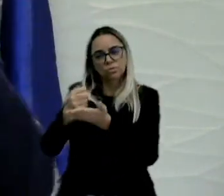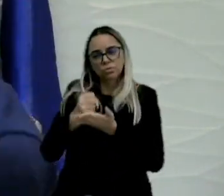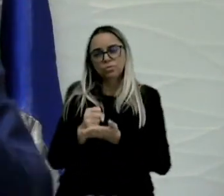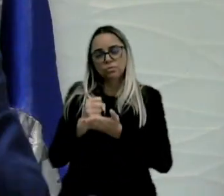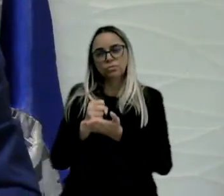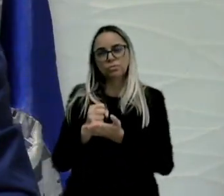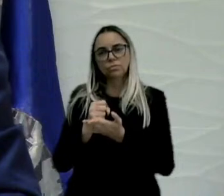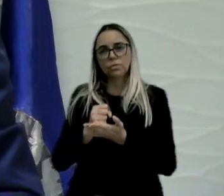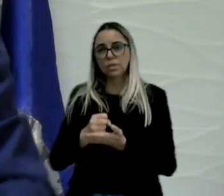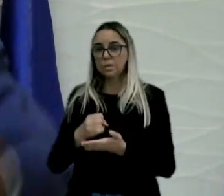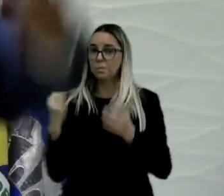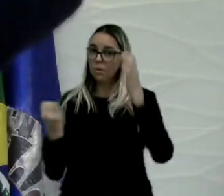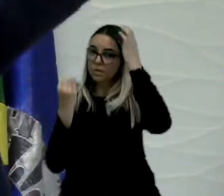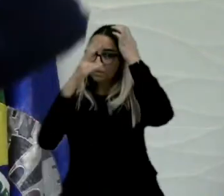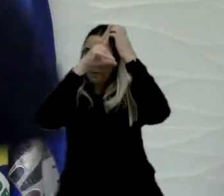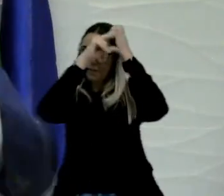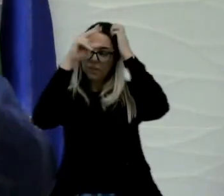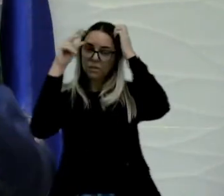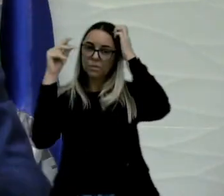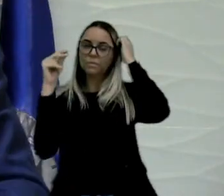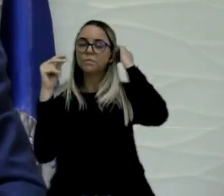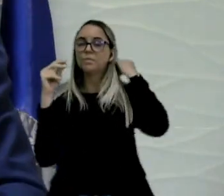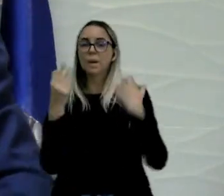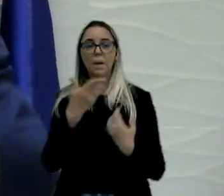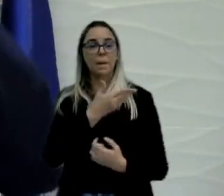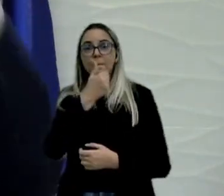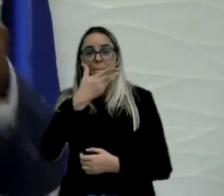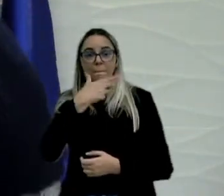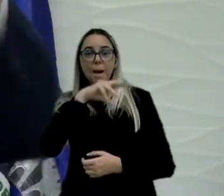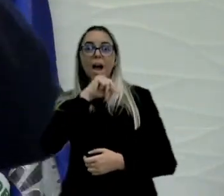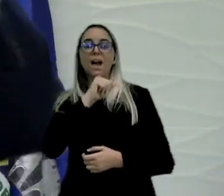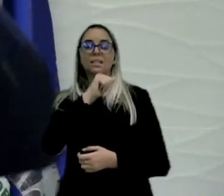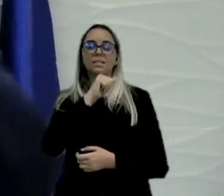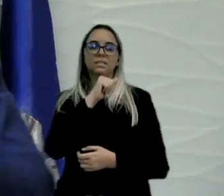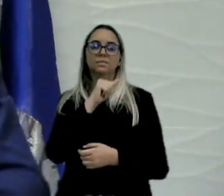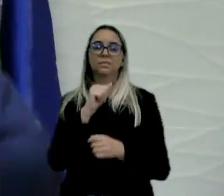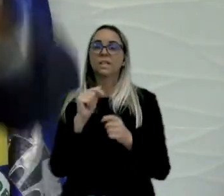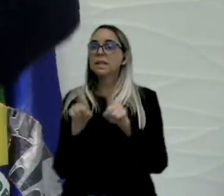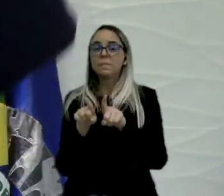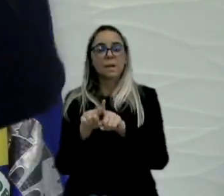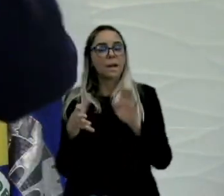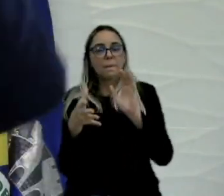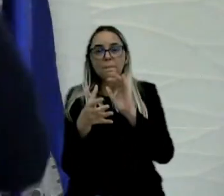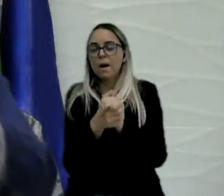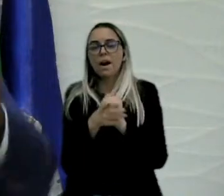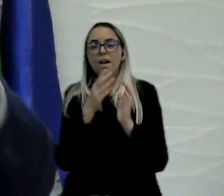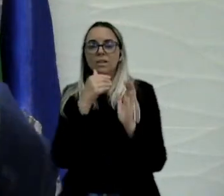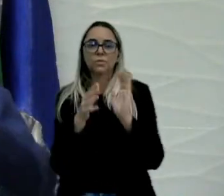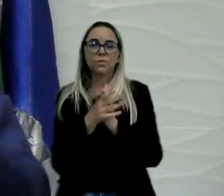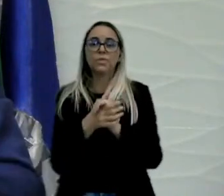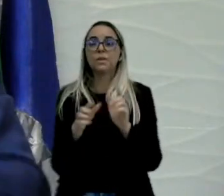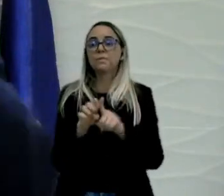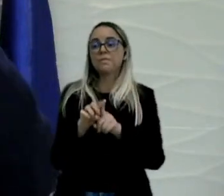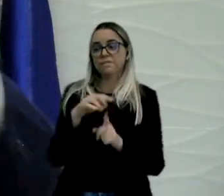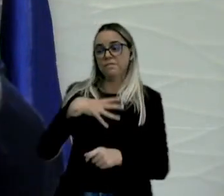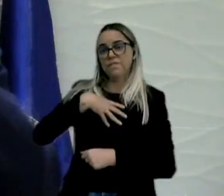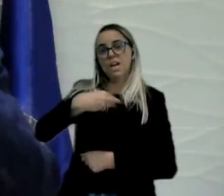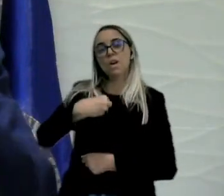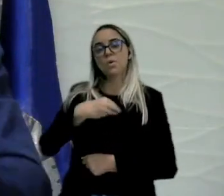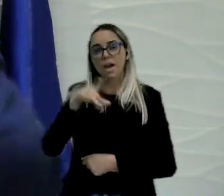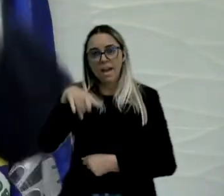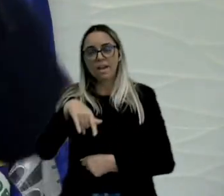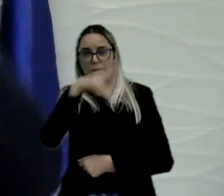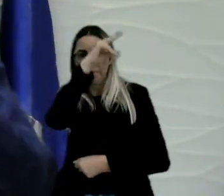desse grande Prefeito desse grande pai desse grande marido desse grande filho que ele